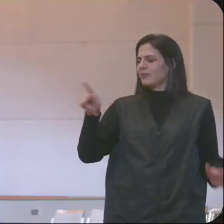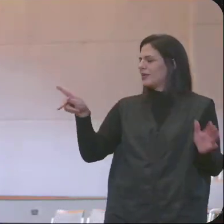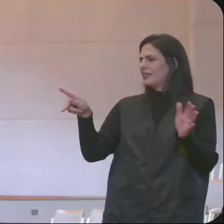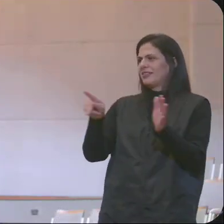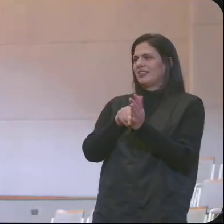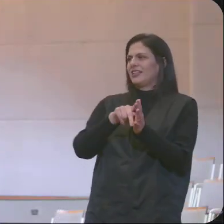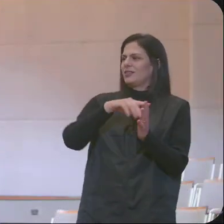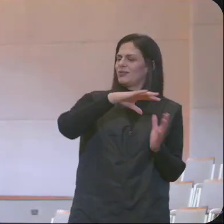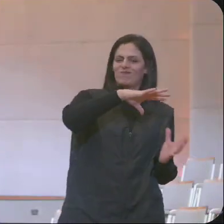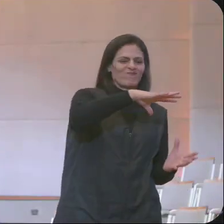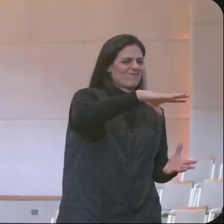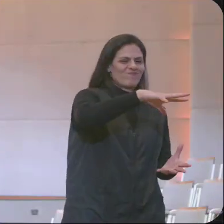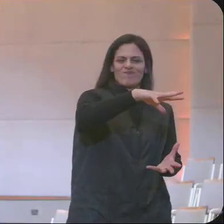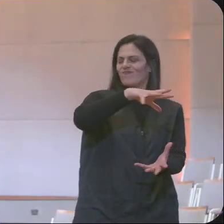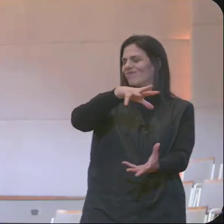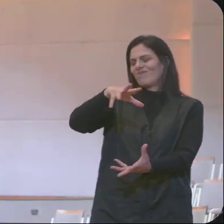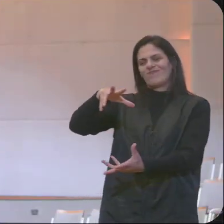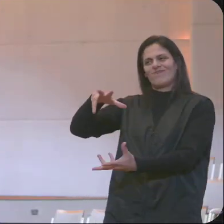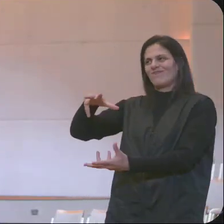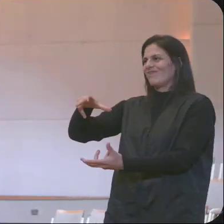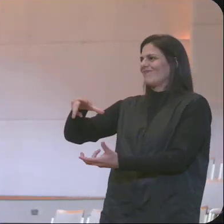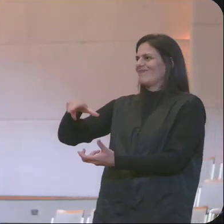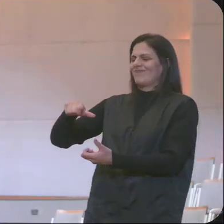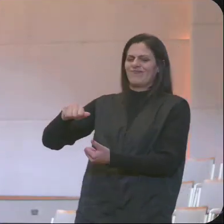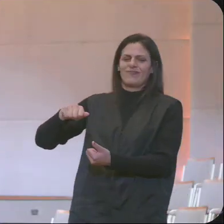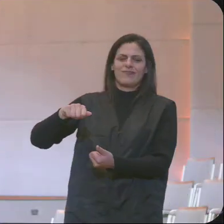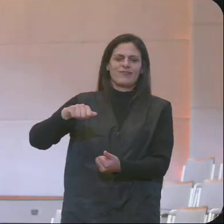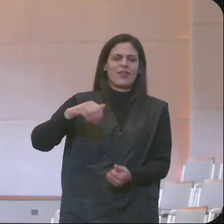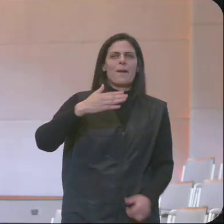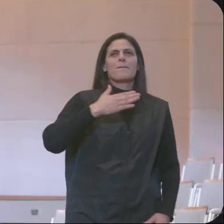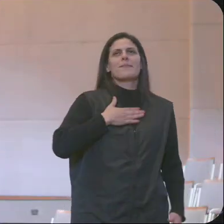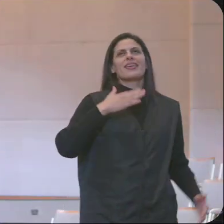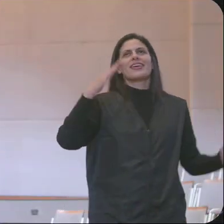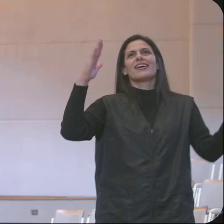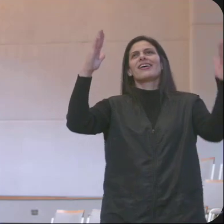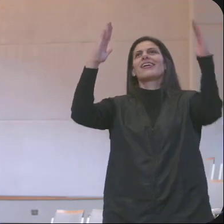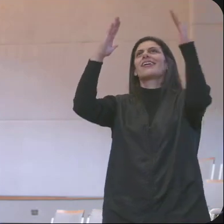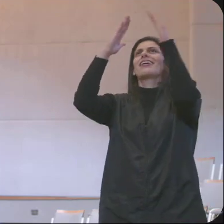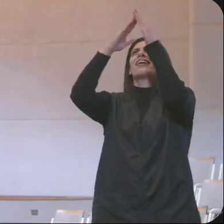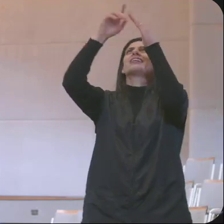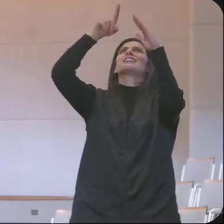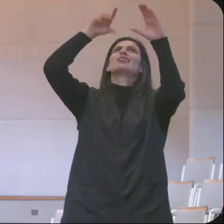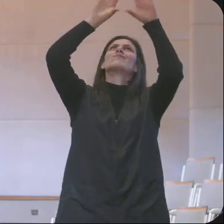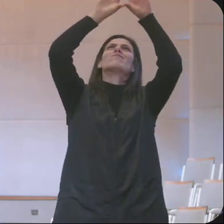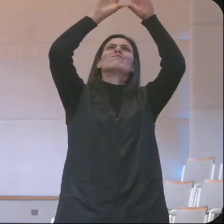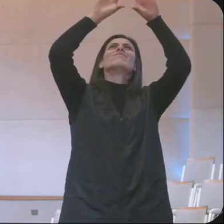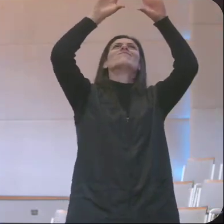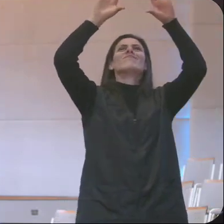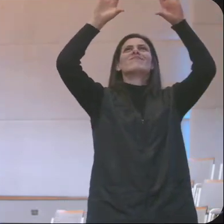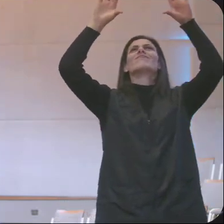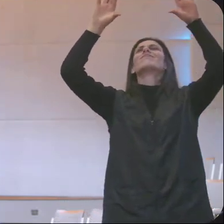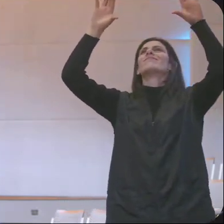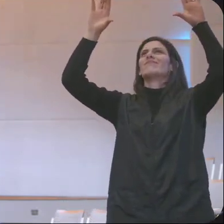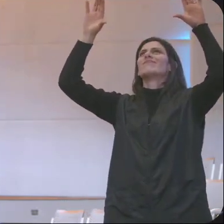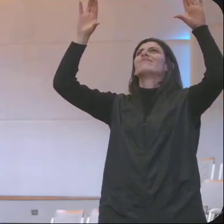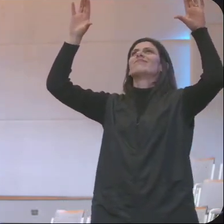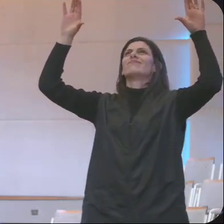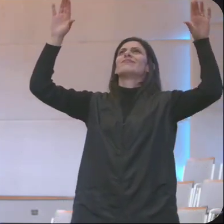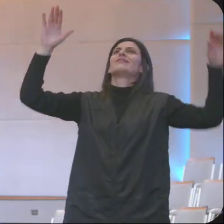Estrangeiro eu sou, o meu lar é o céu.